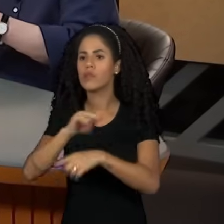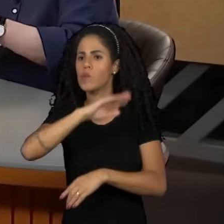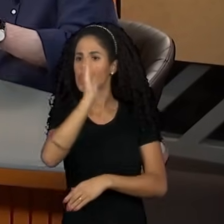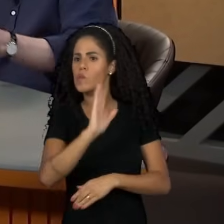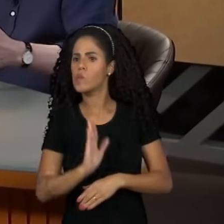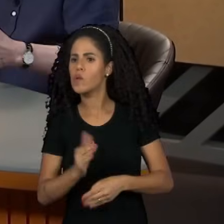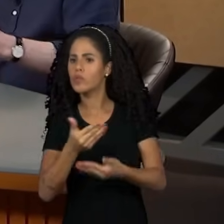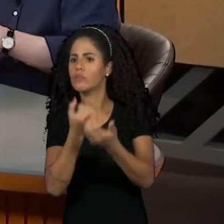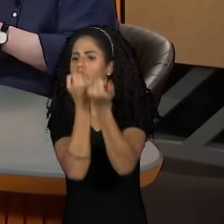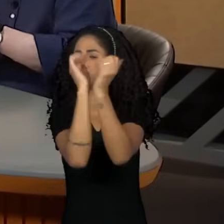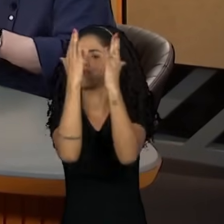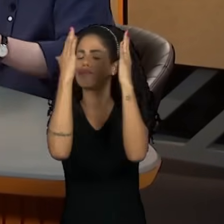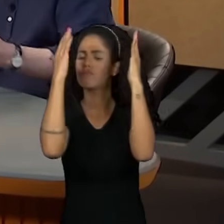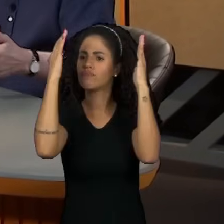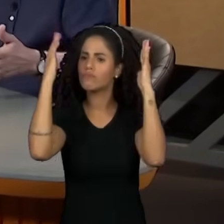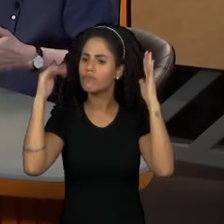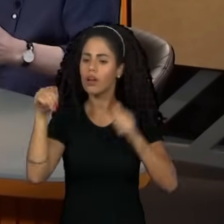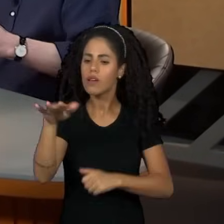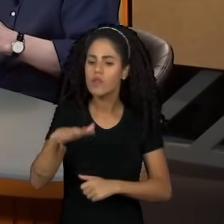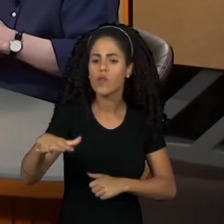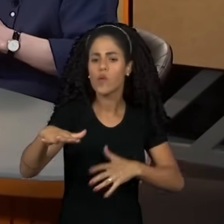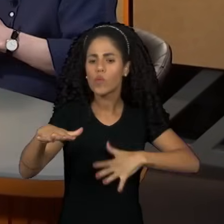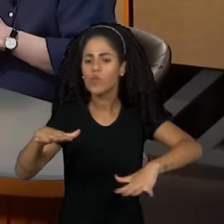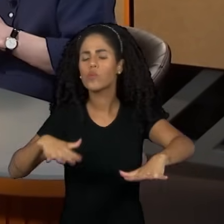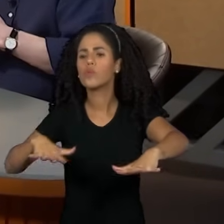suas florestas, suas terras,